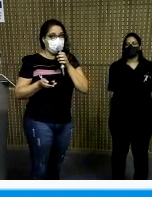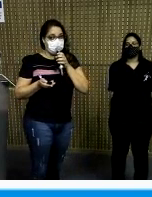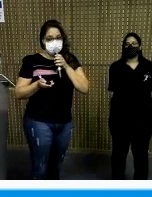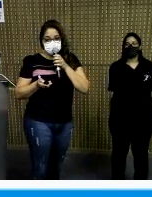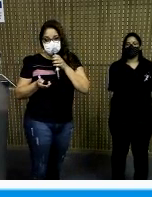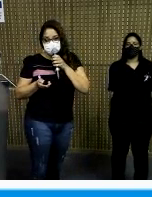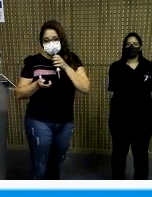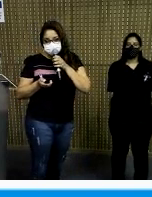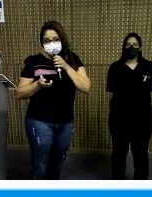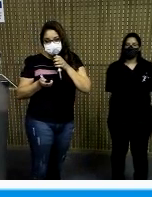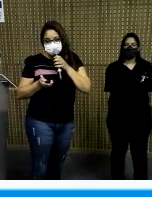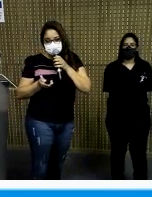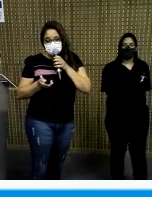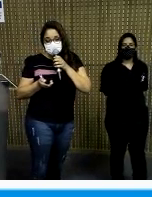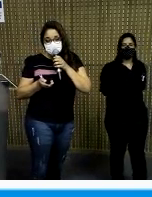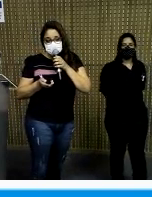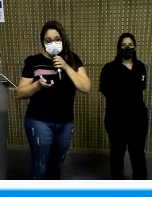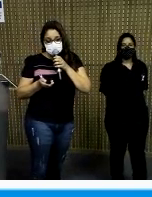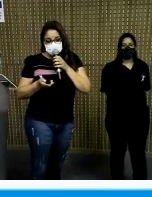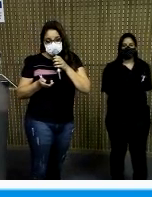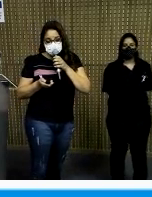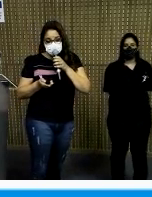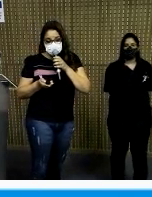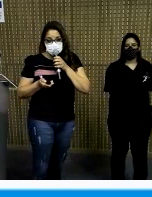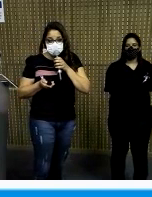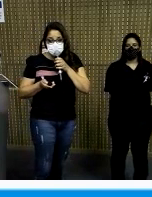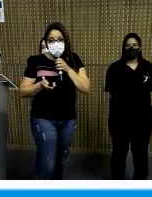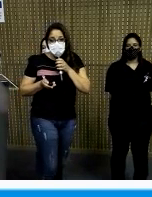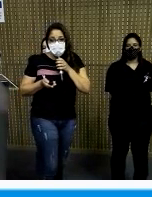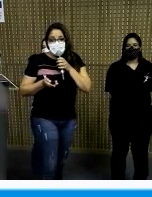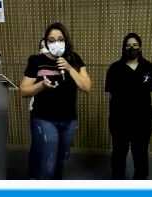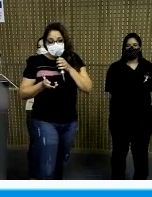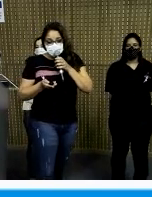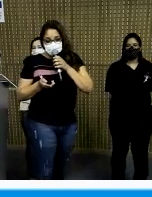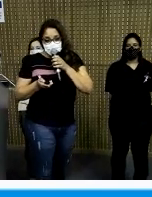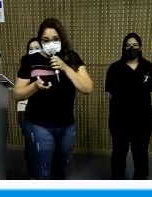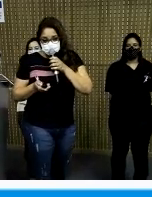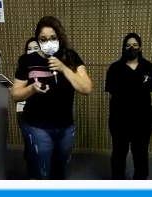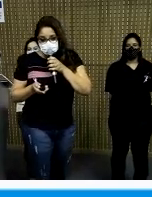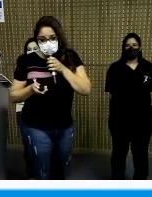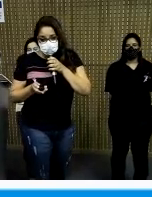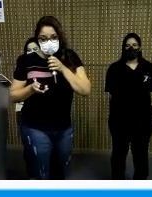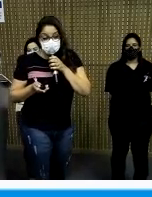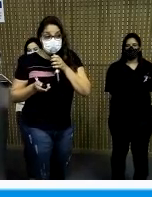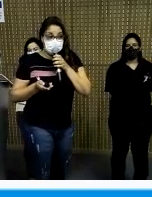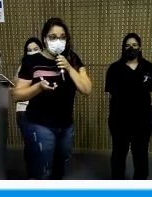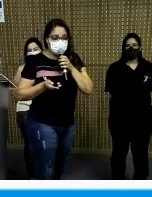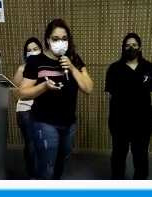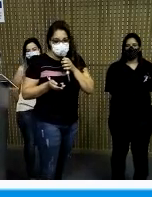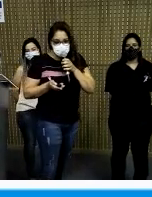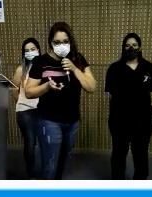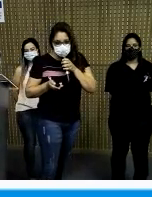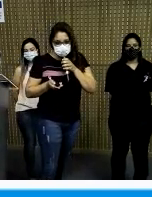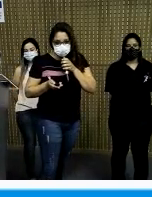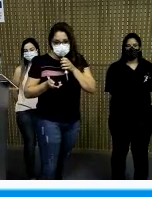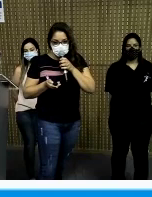não tivemos, não temos registro, não tivemos. A equipe do NASF, tá? É o NASF-B, que